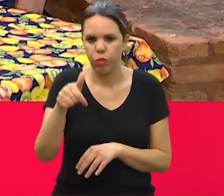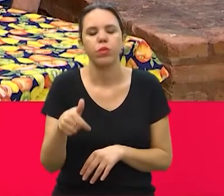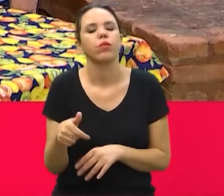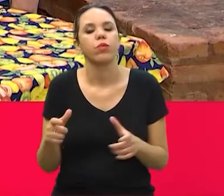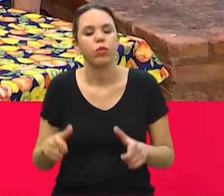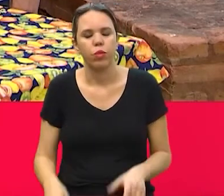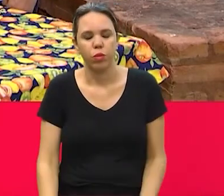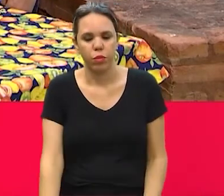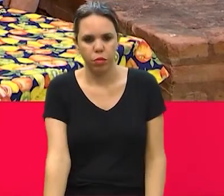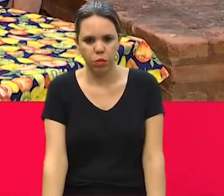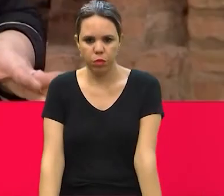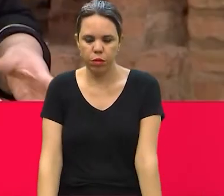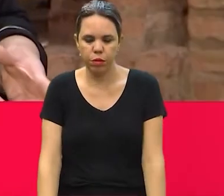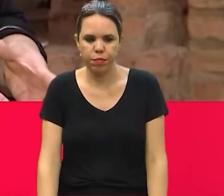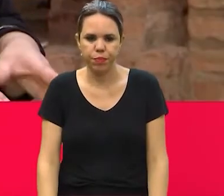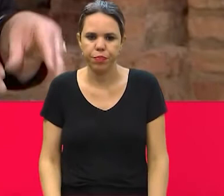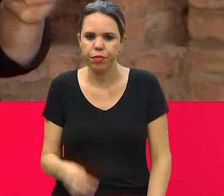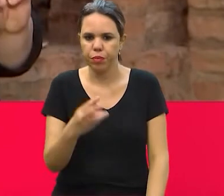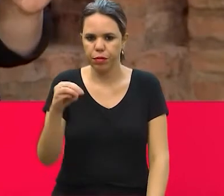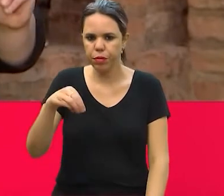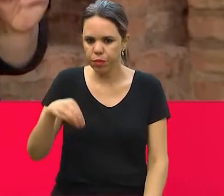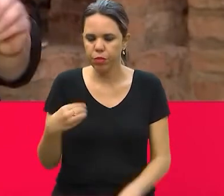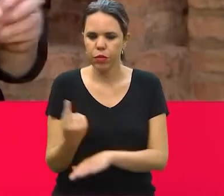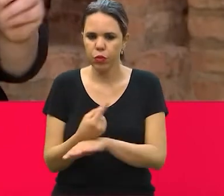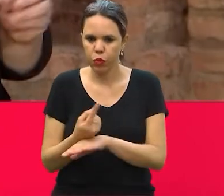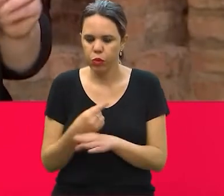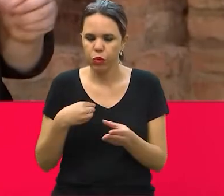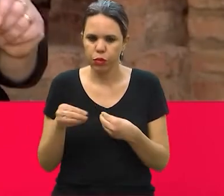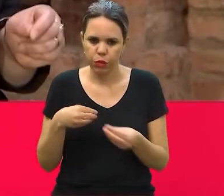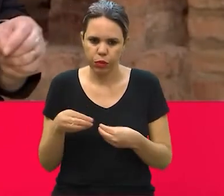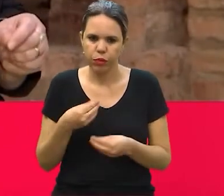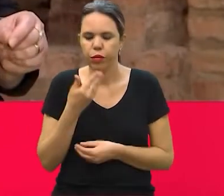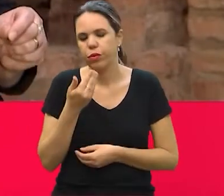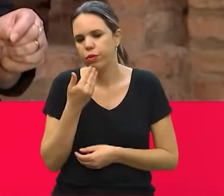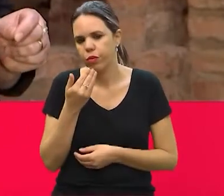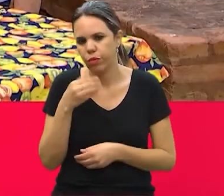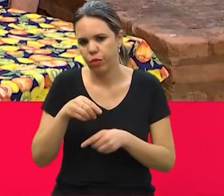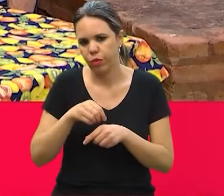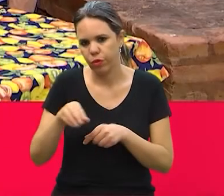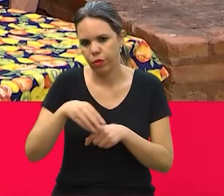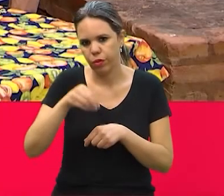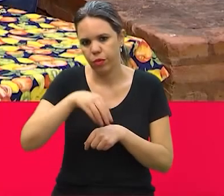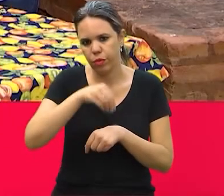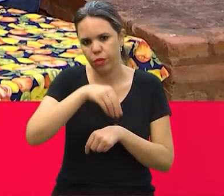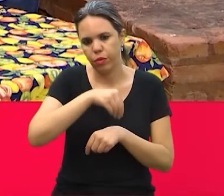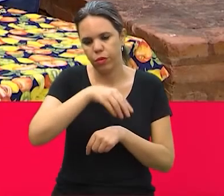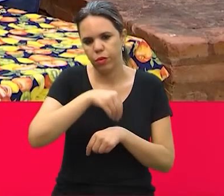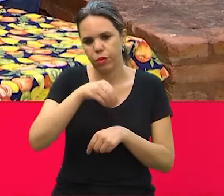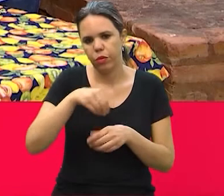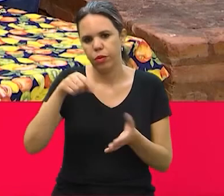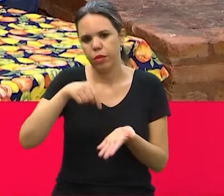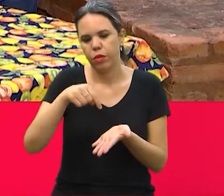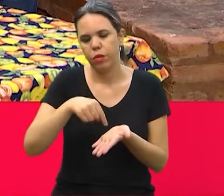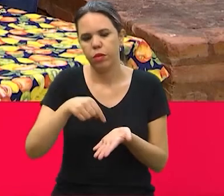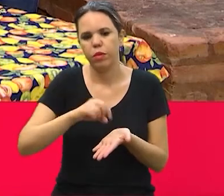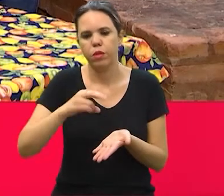O prato. Então, eu cozinhei ele por cerca de 30 minutos até ele ficar bem molinho para ficar fácil de desfiar, né? Tá. Você desfiou na mão